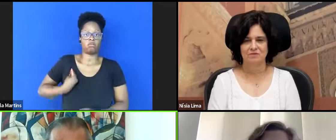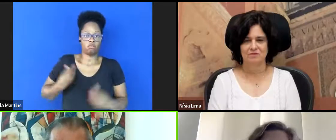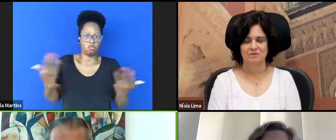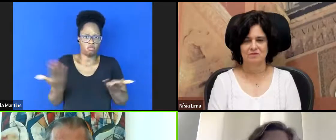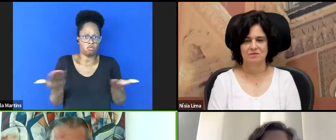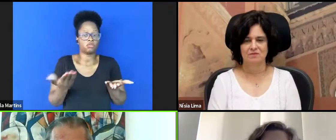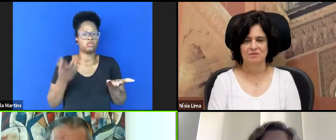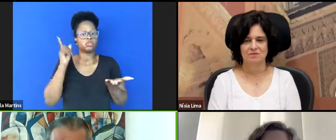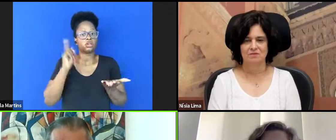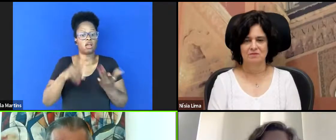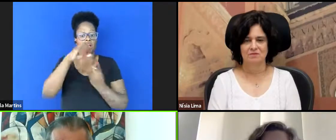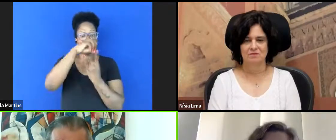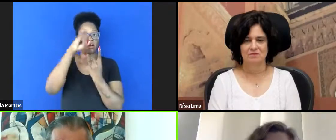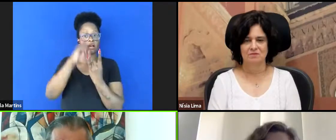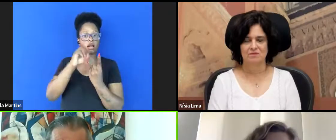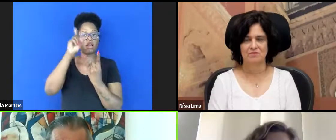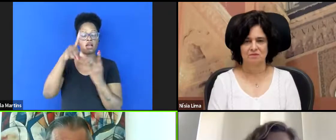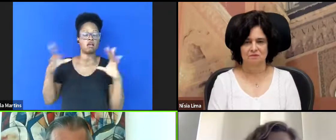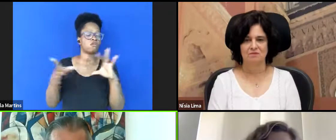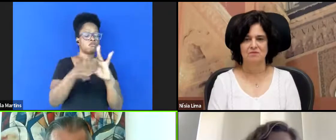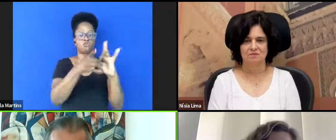com a Fiocruz unida.